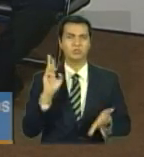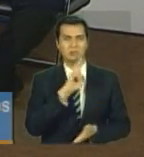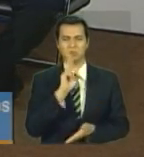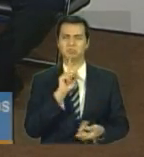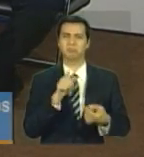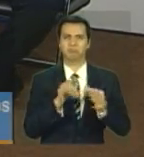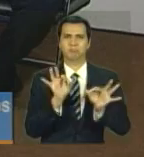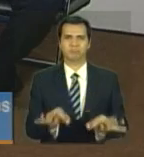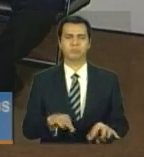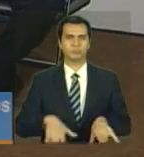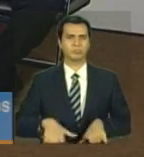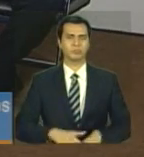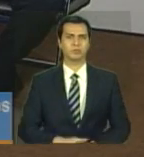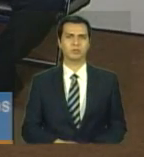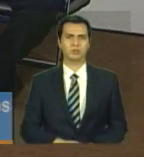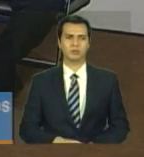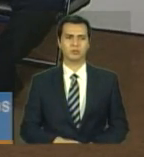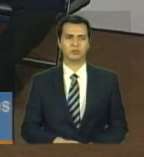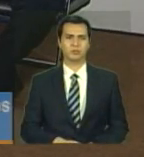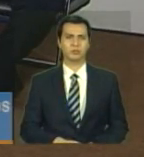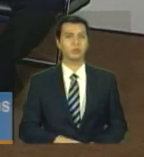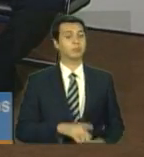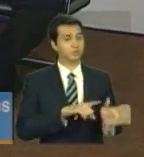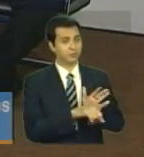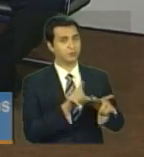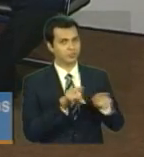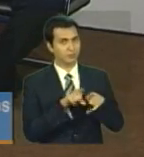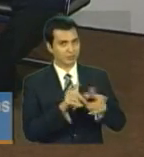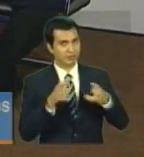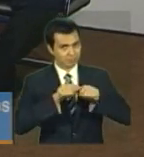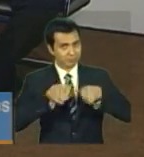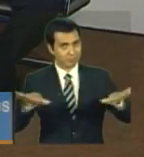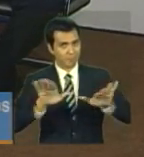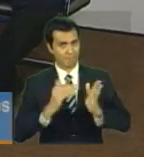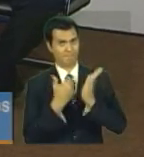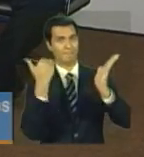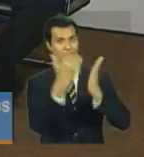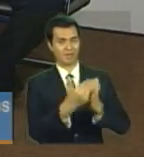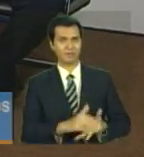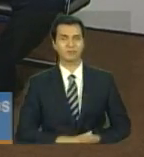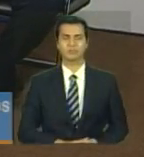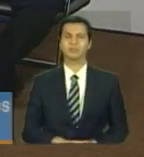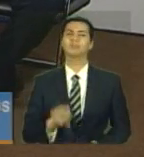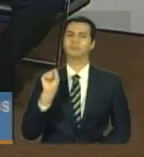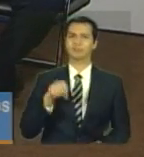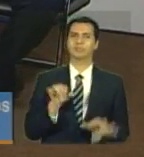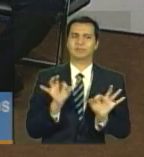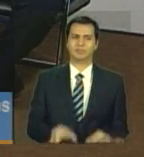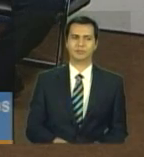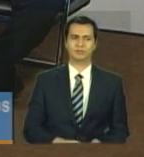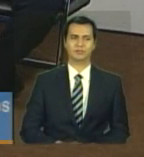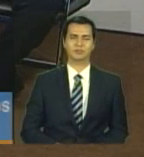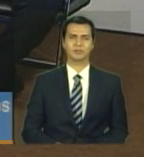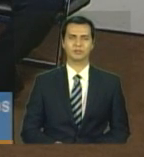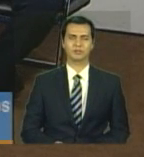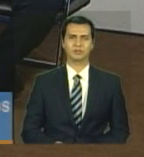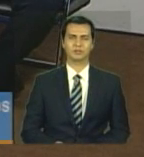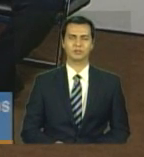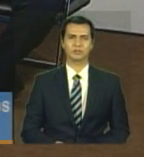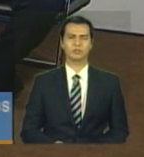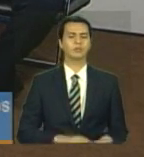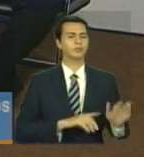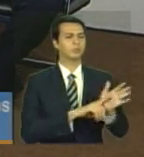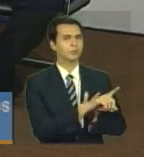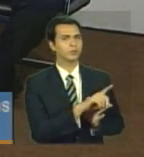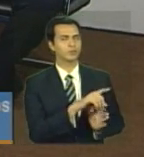função. E ainda com a perspectiva de estendê-los, né? Sim, com certeza. Bom, secretária Ana